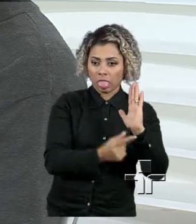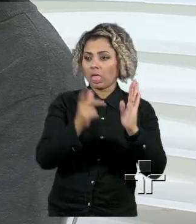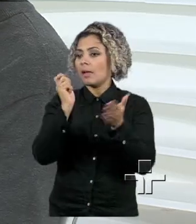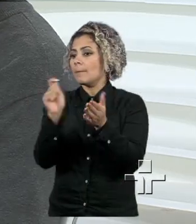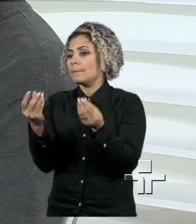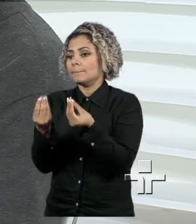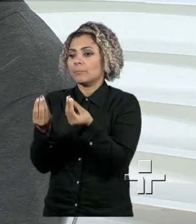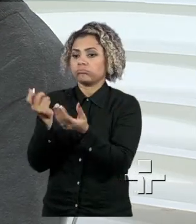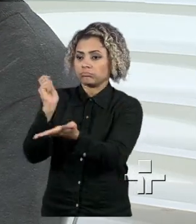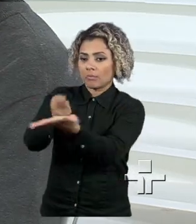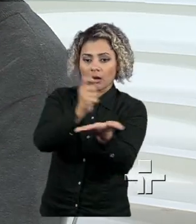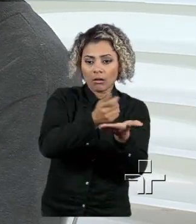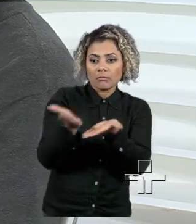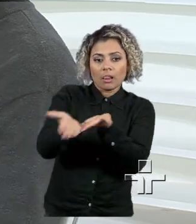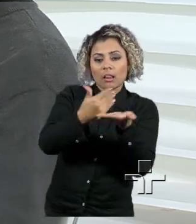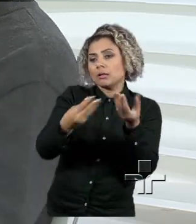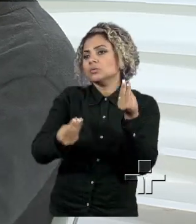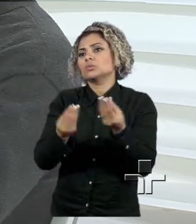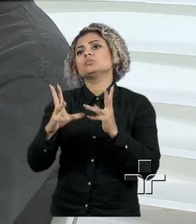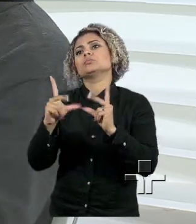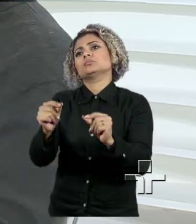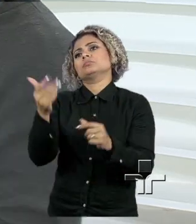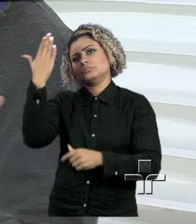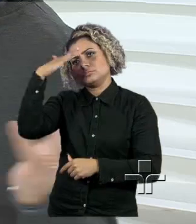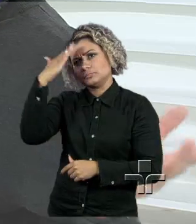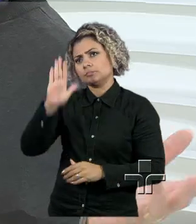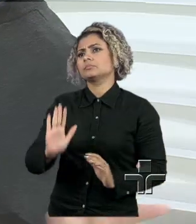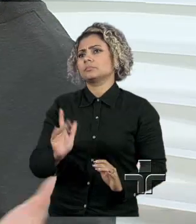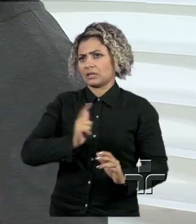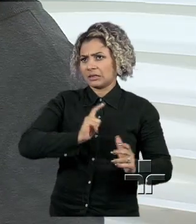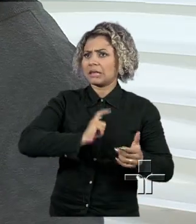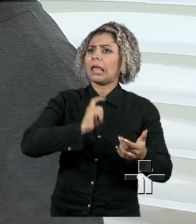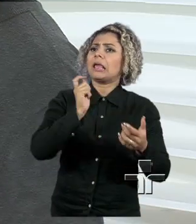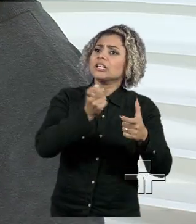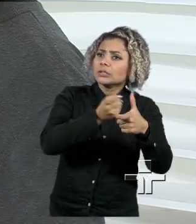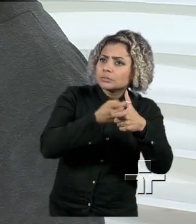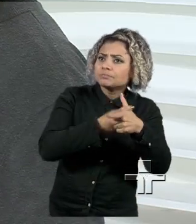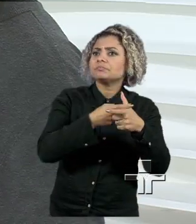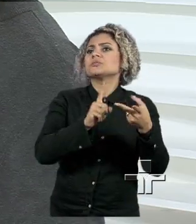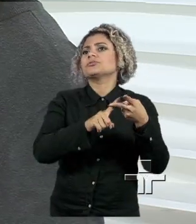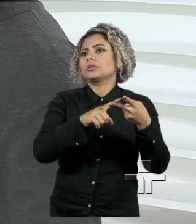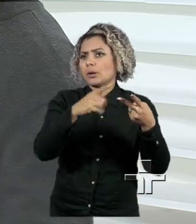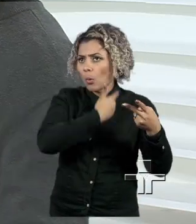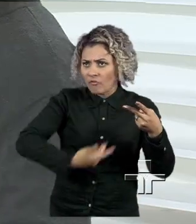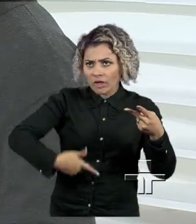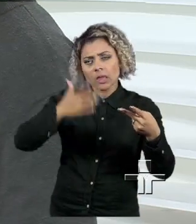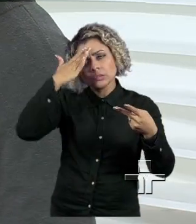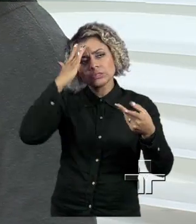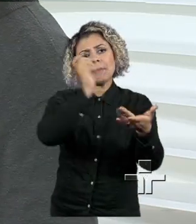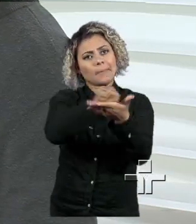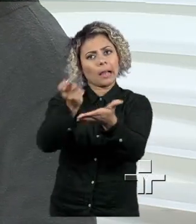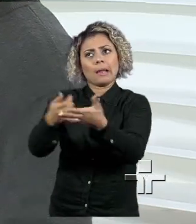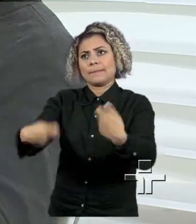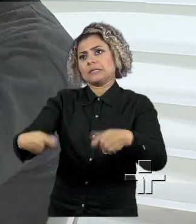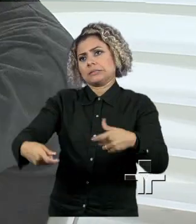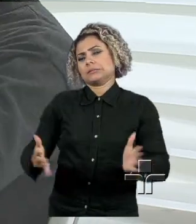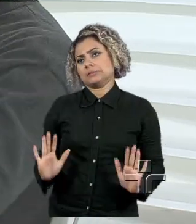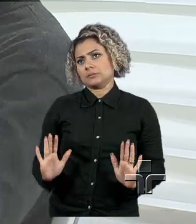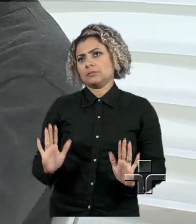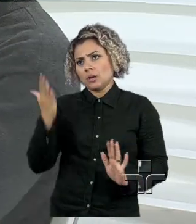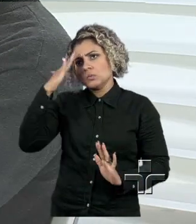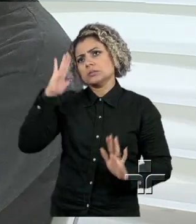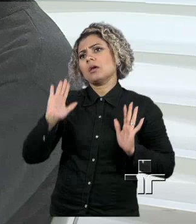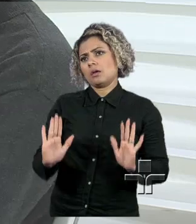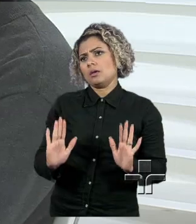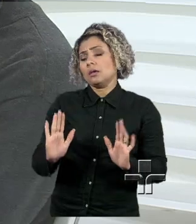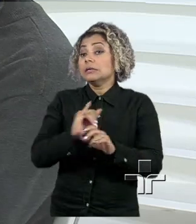Estado precisa cuidar da despesa, né? Tem dois jeitos de não quebrar, né? Quer dizer, você aumenta a receita,